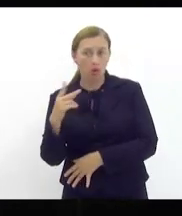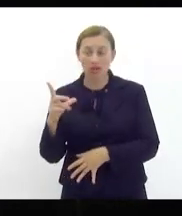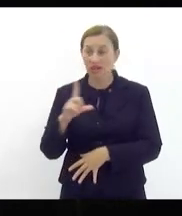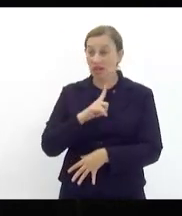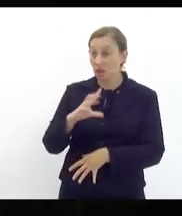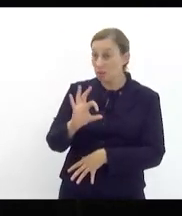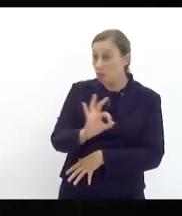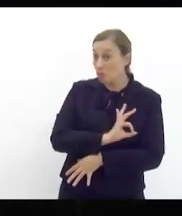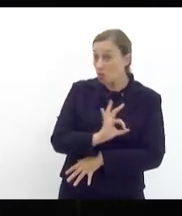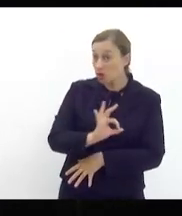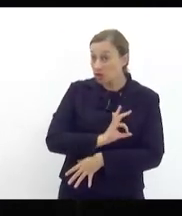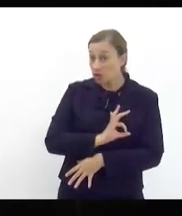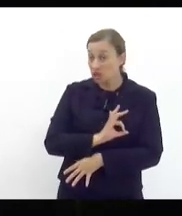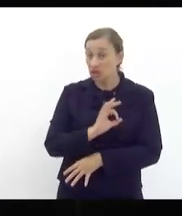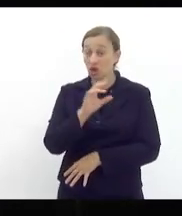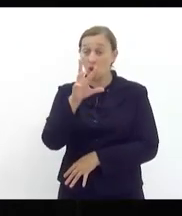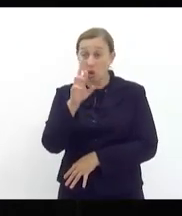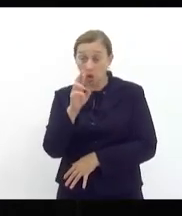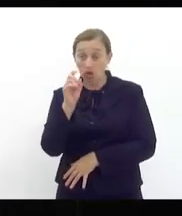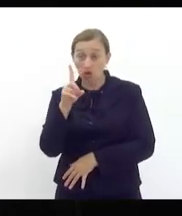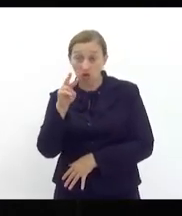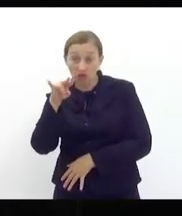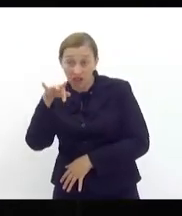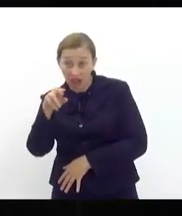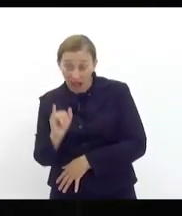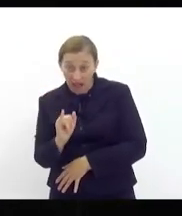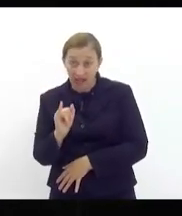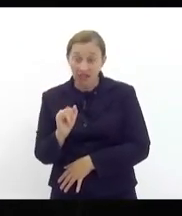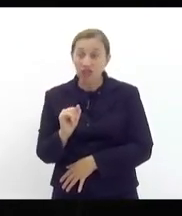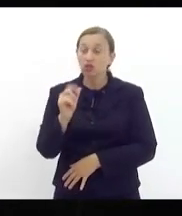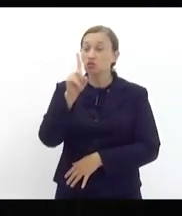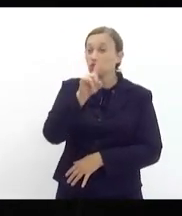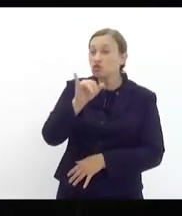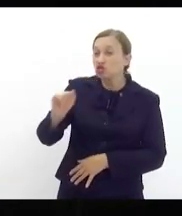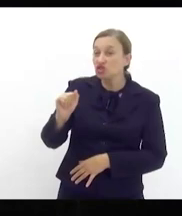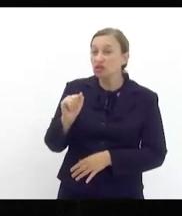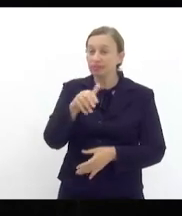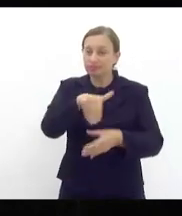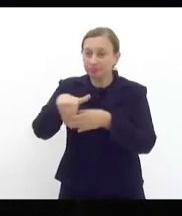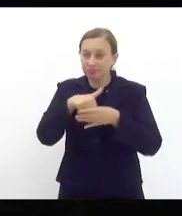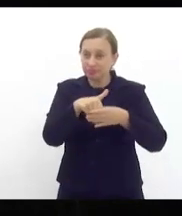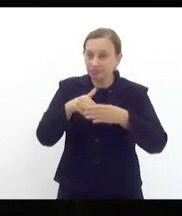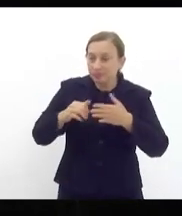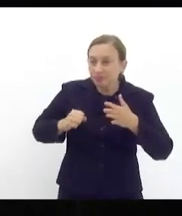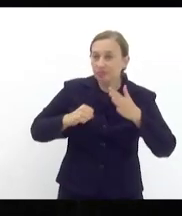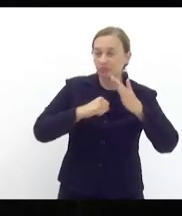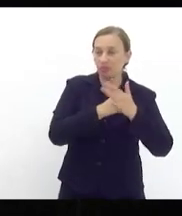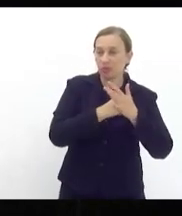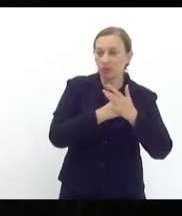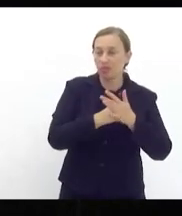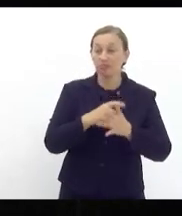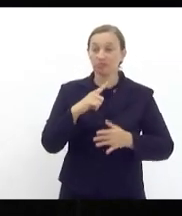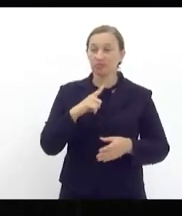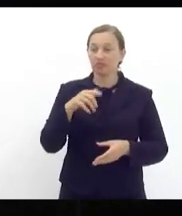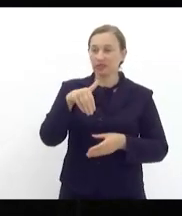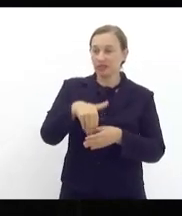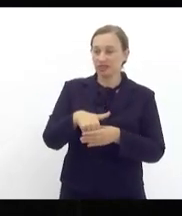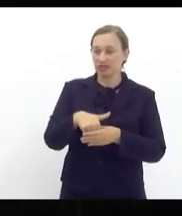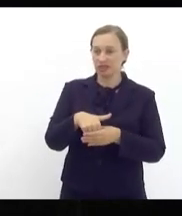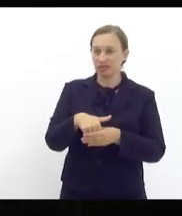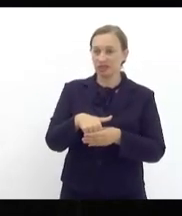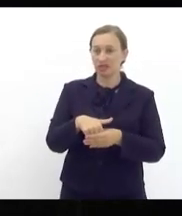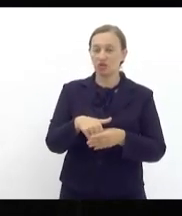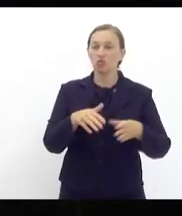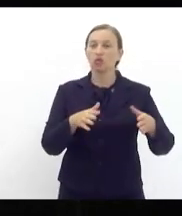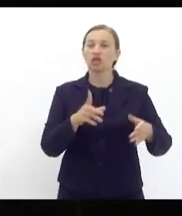rodoviária federal no dia da eleição fazendo bloqueio para garantir a vitória da extrema direita esse tipo de polícia não